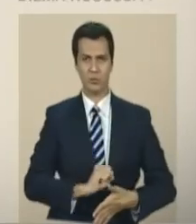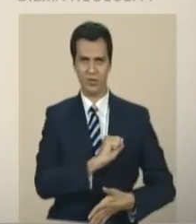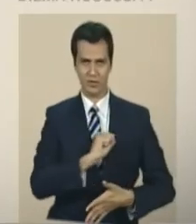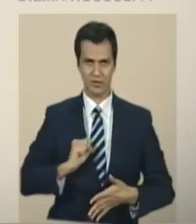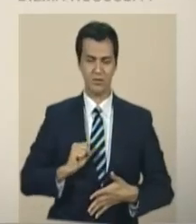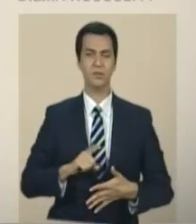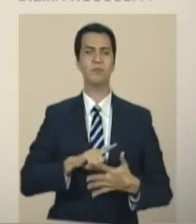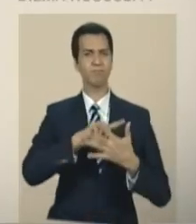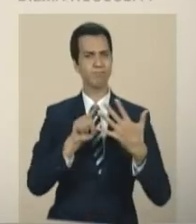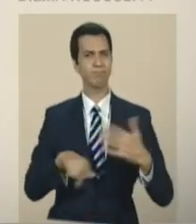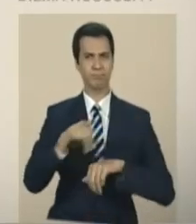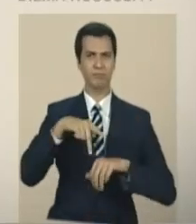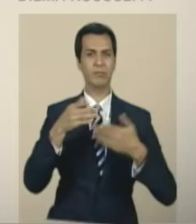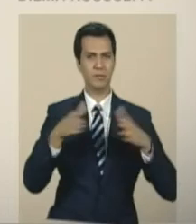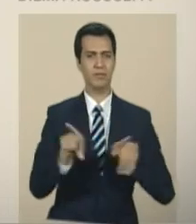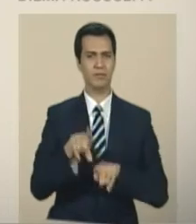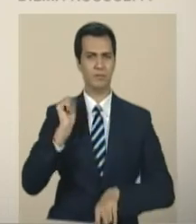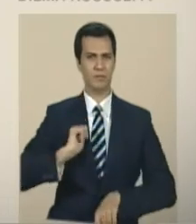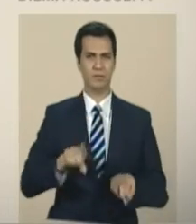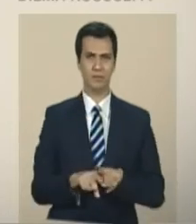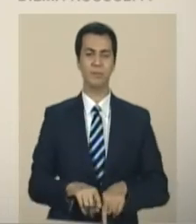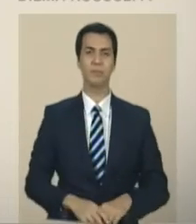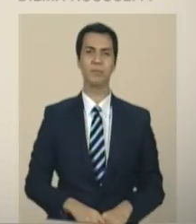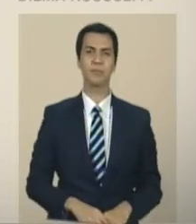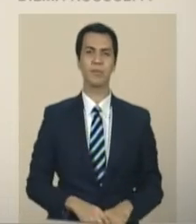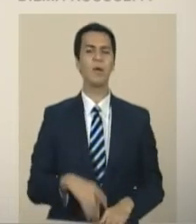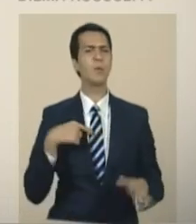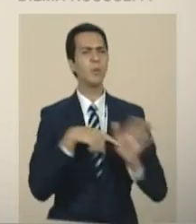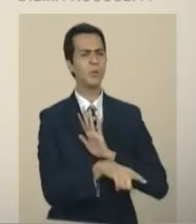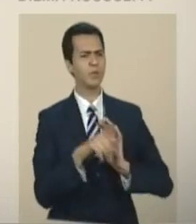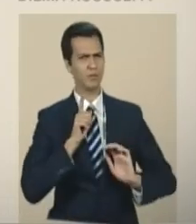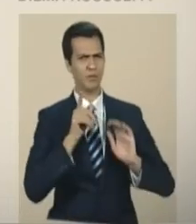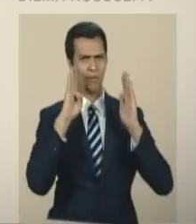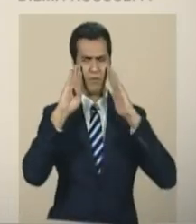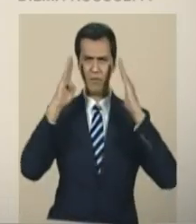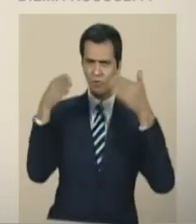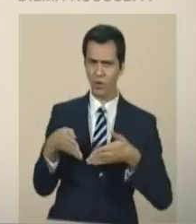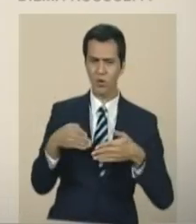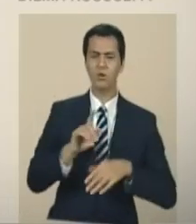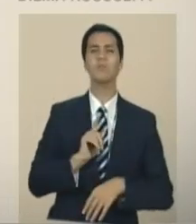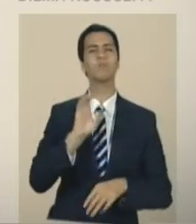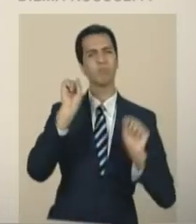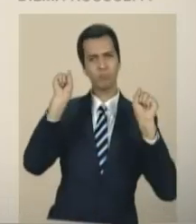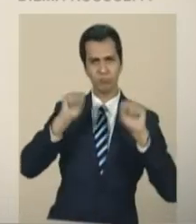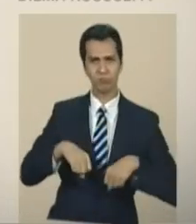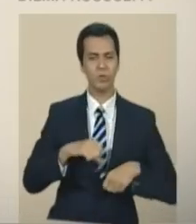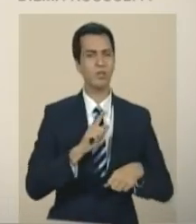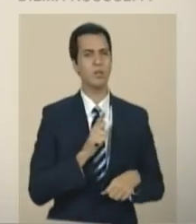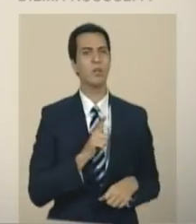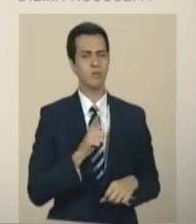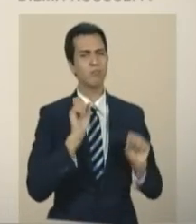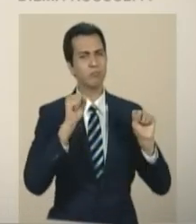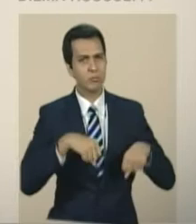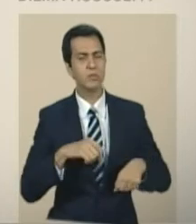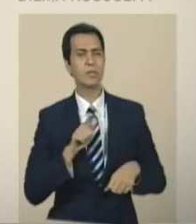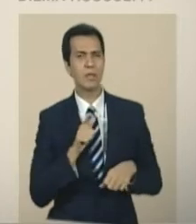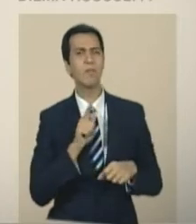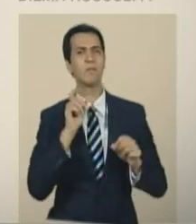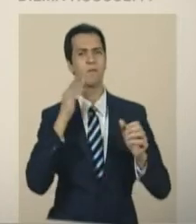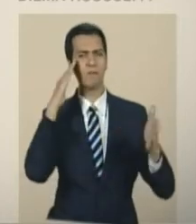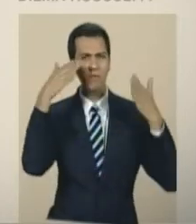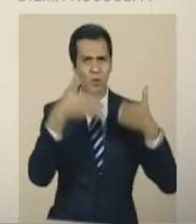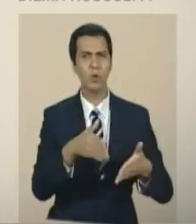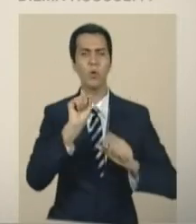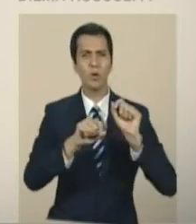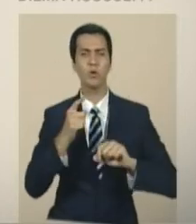a presidenta está assim Lúcia a necessidade mais urgente do nosso mercado de trabalho é ampliar a formação